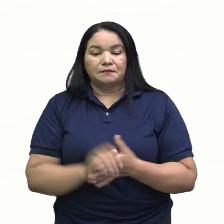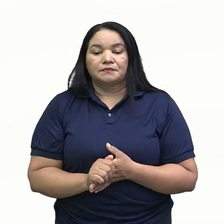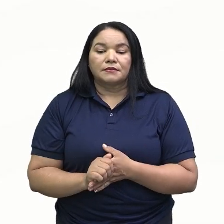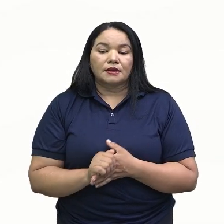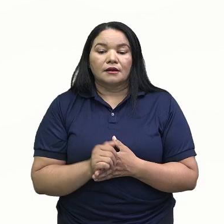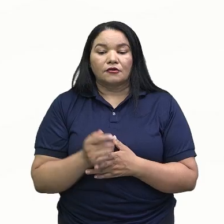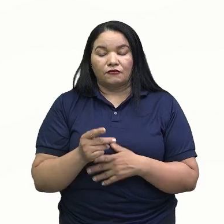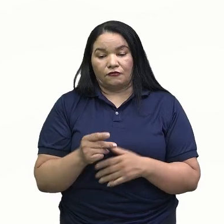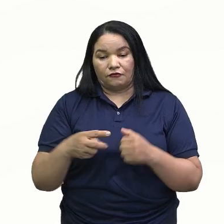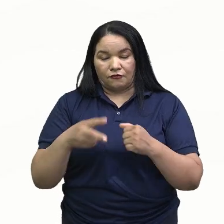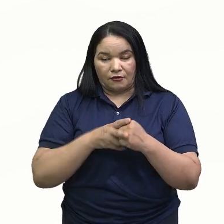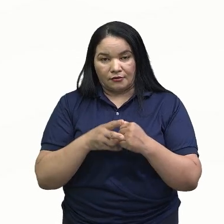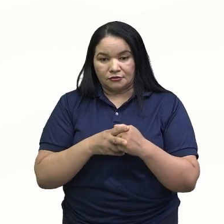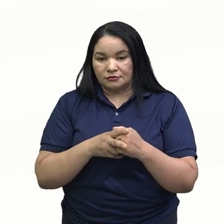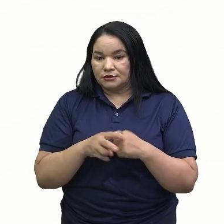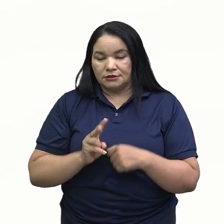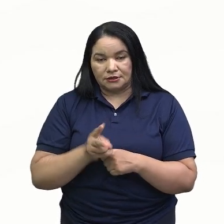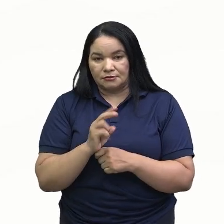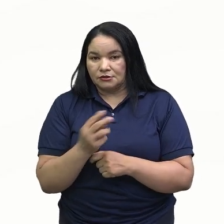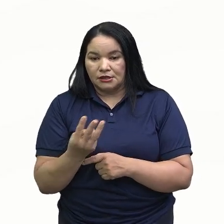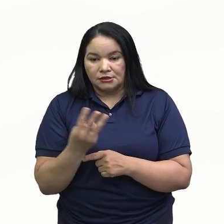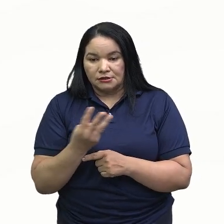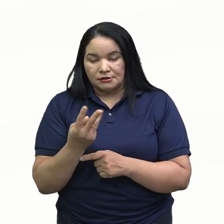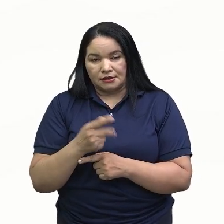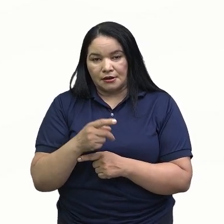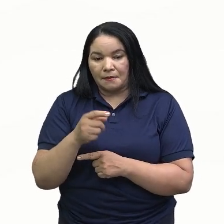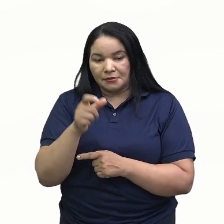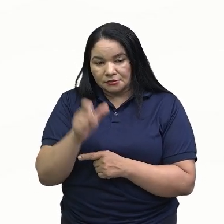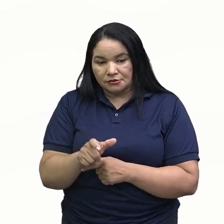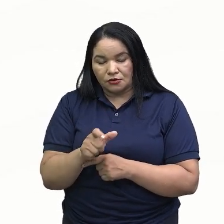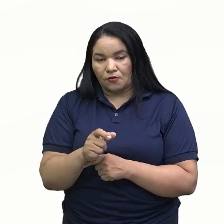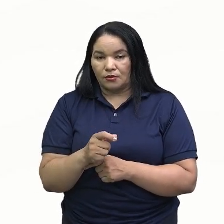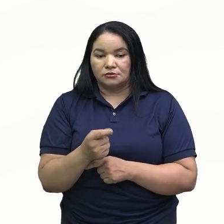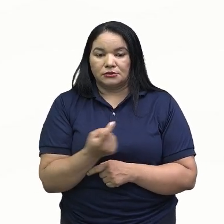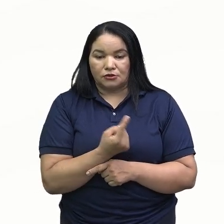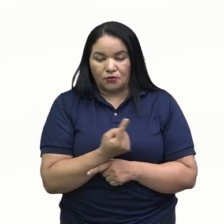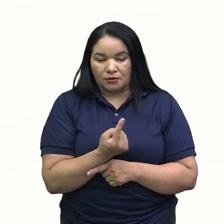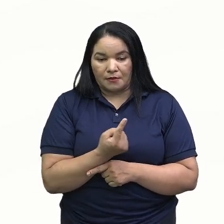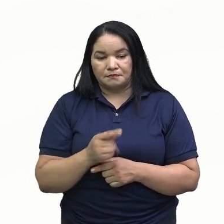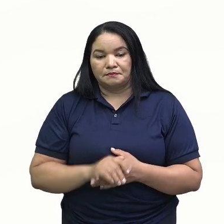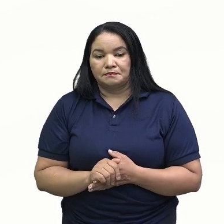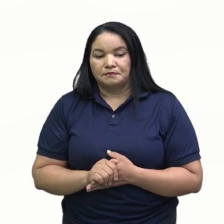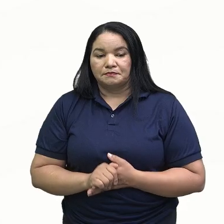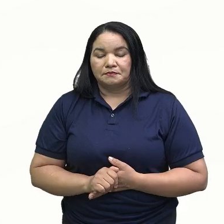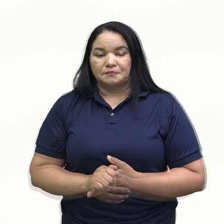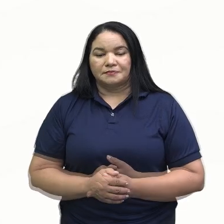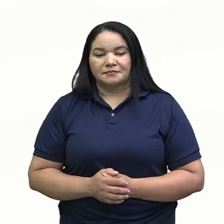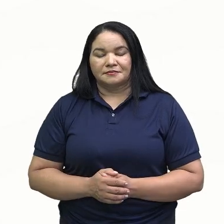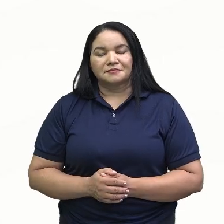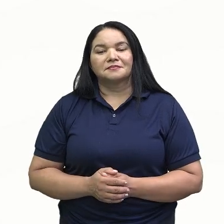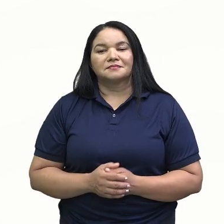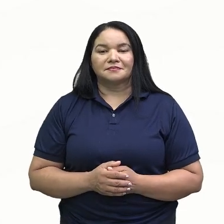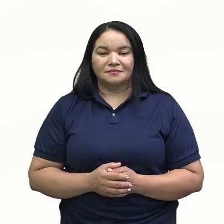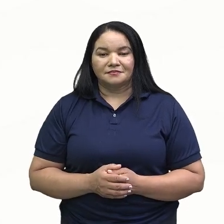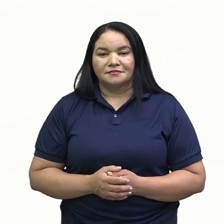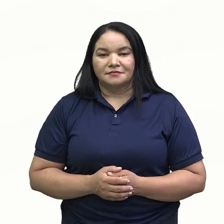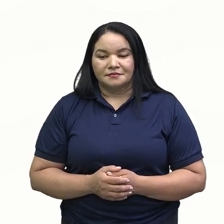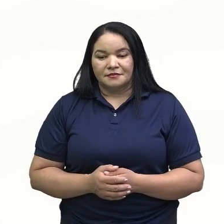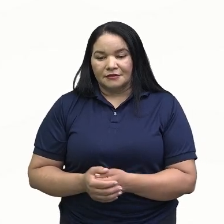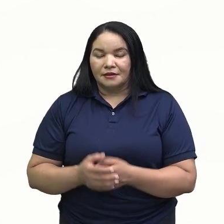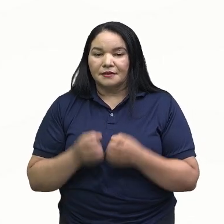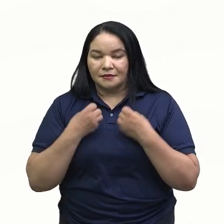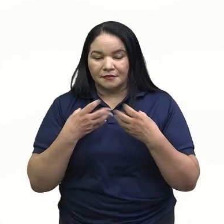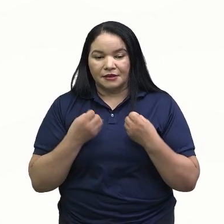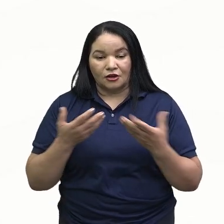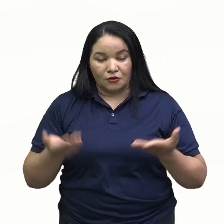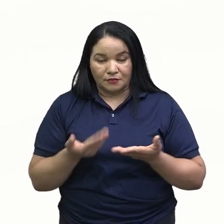com o pronome de tratamento, o verbo ele vai ficar na terceira pessoa do singular. Muito bem, então, olha só. Nós temos